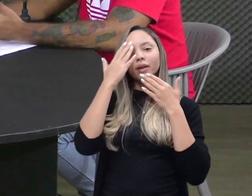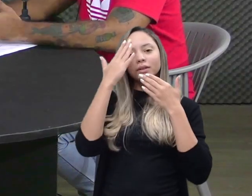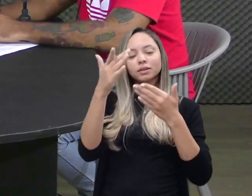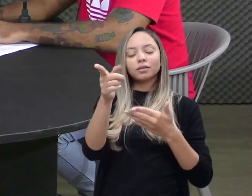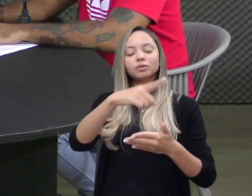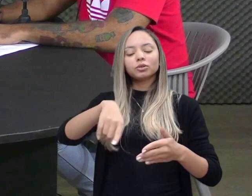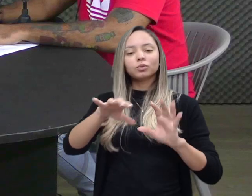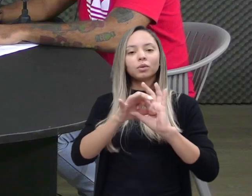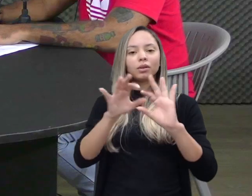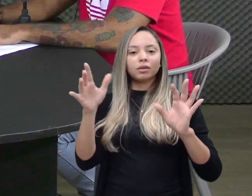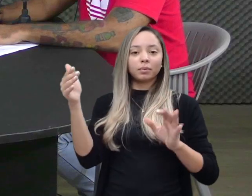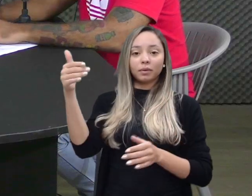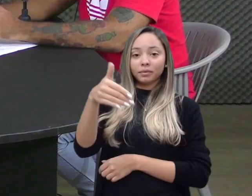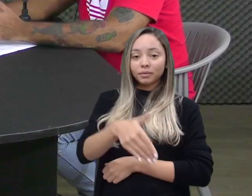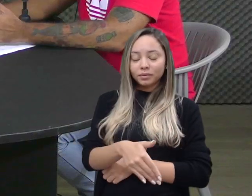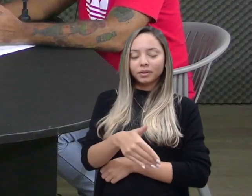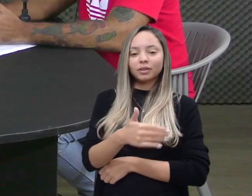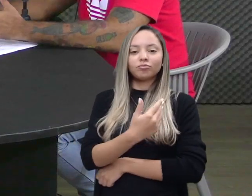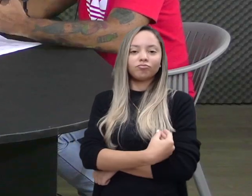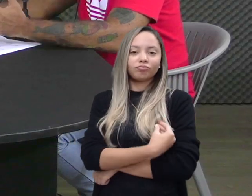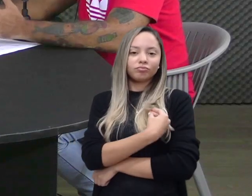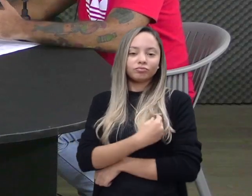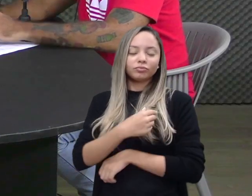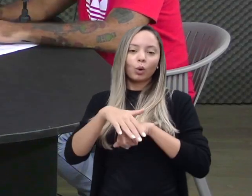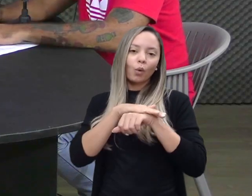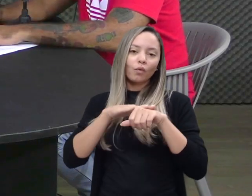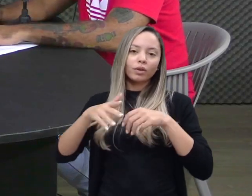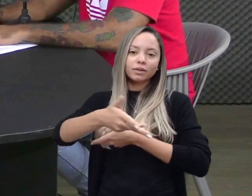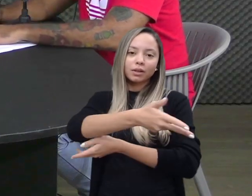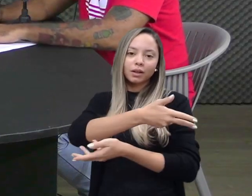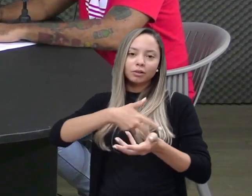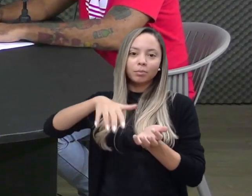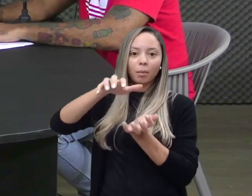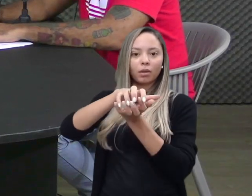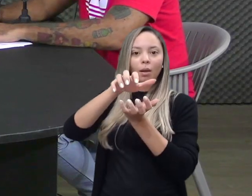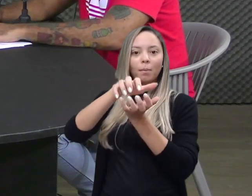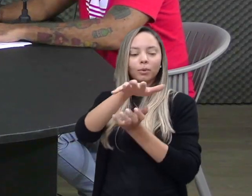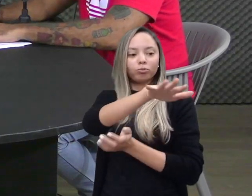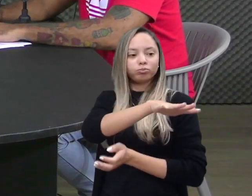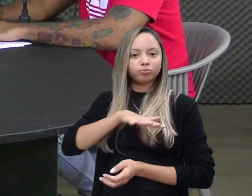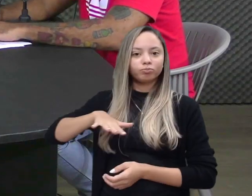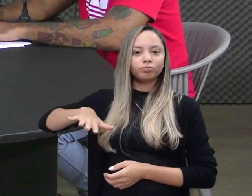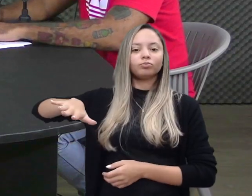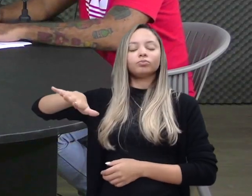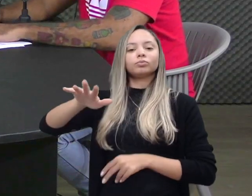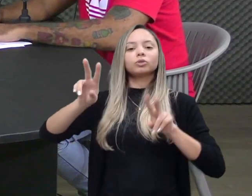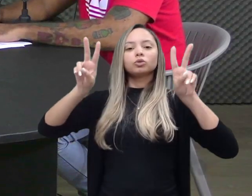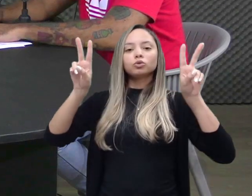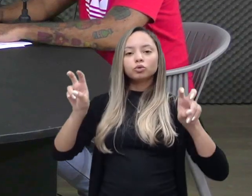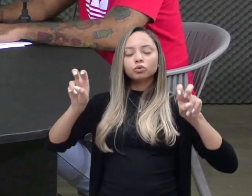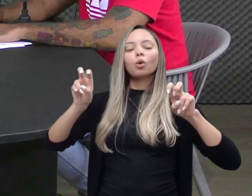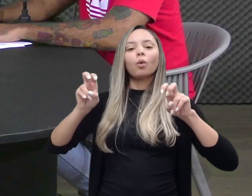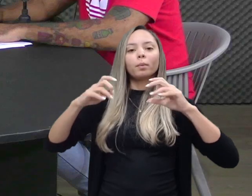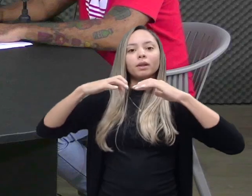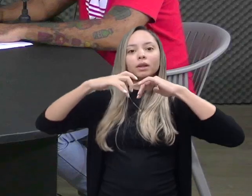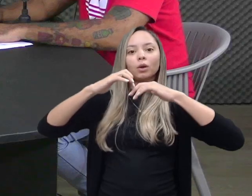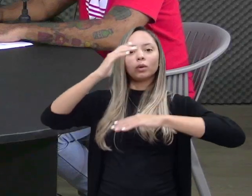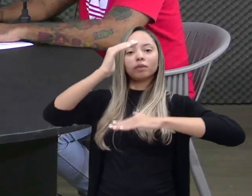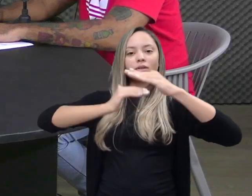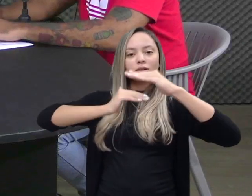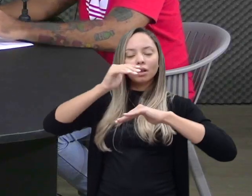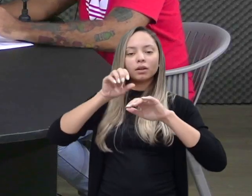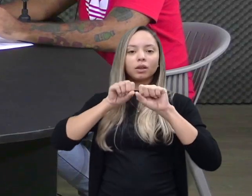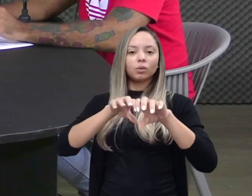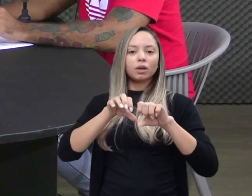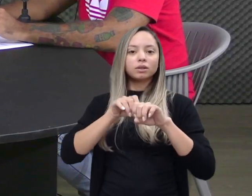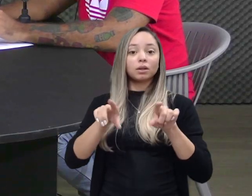de vocês estar aqui, conversando com a gente, conversando com o povo pernambucano sobre neurodiversidades e educação, e falando